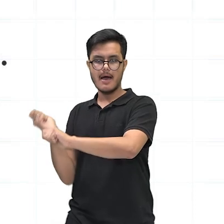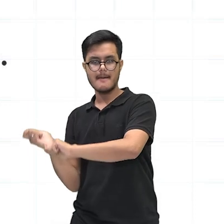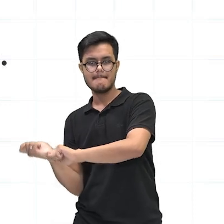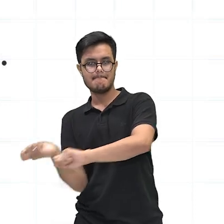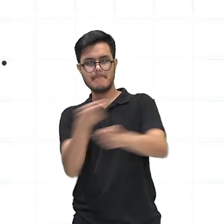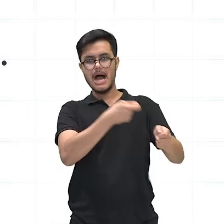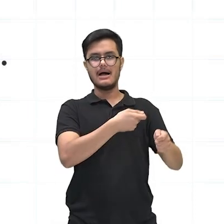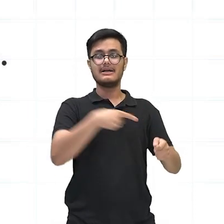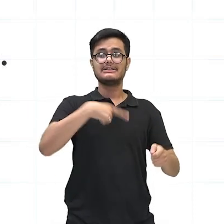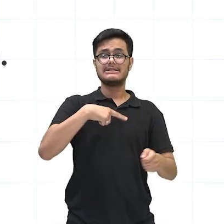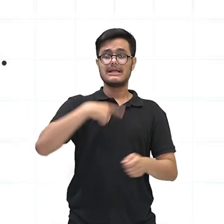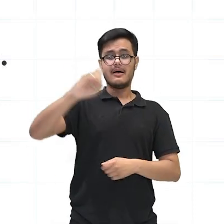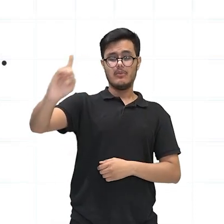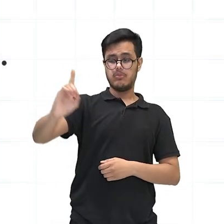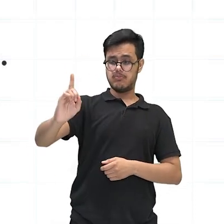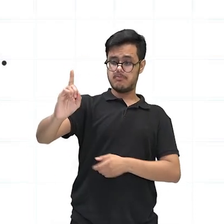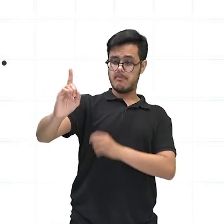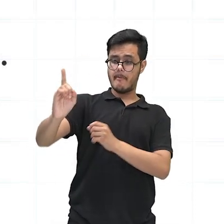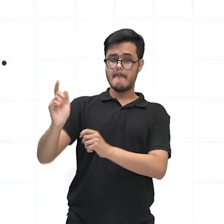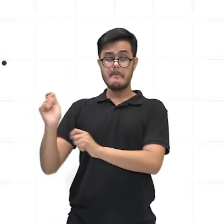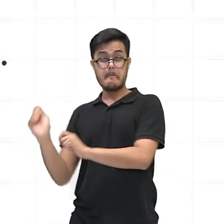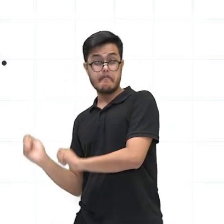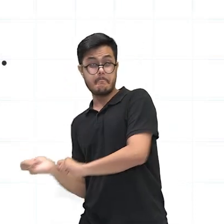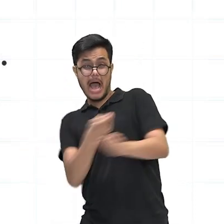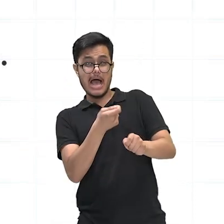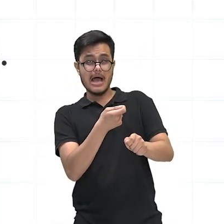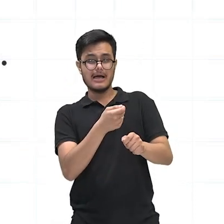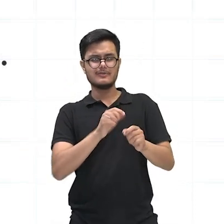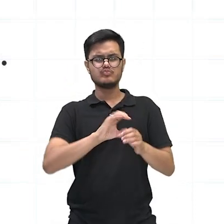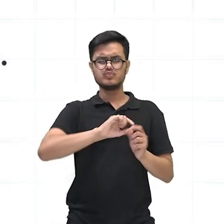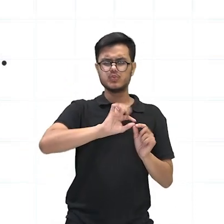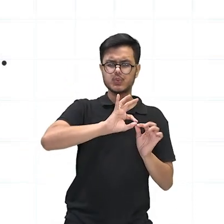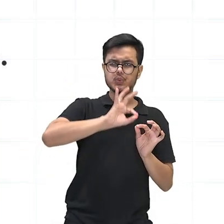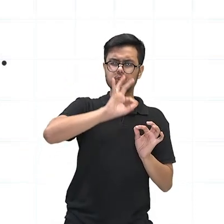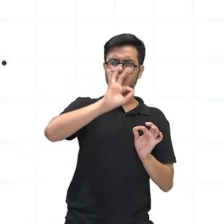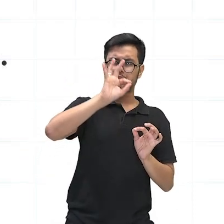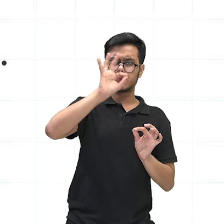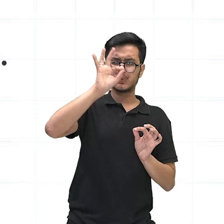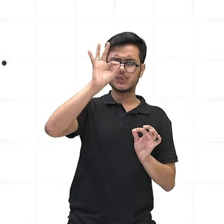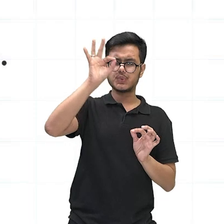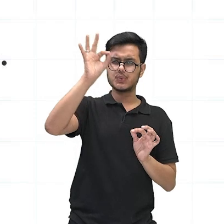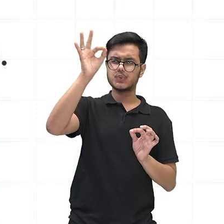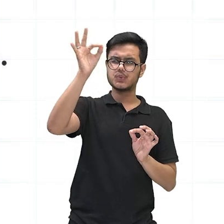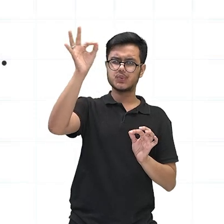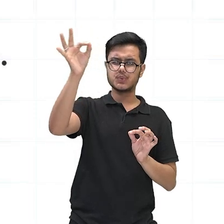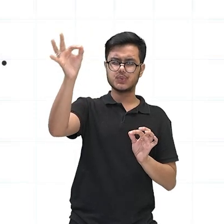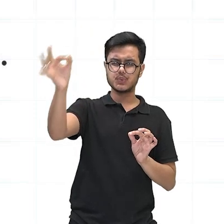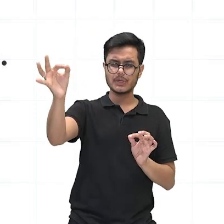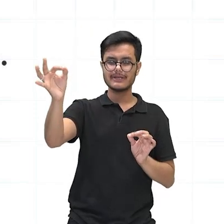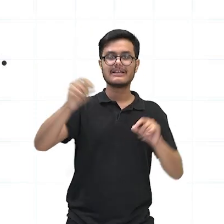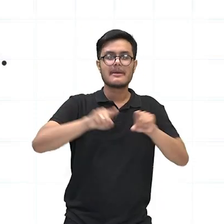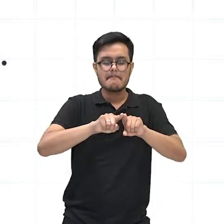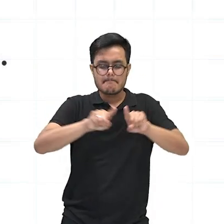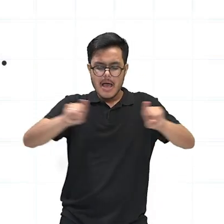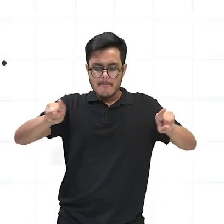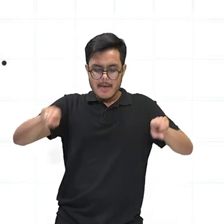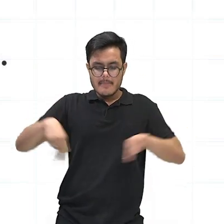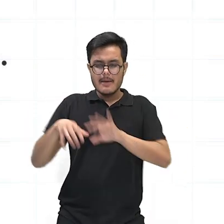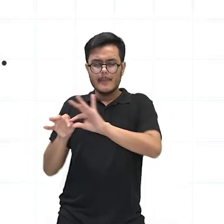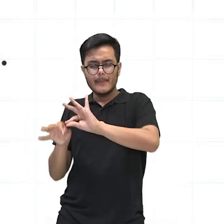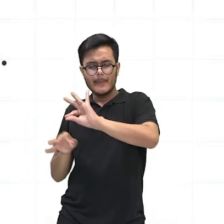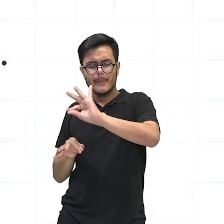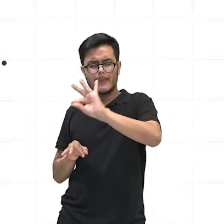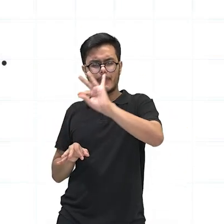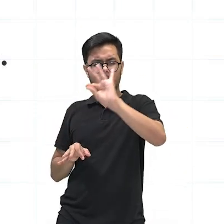pelo adversário o mais longe possível, para tentar percorrer o maior número de vezes